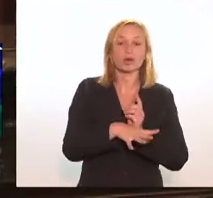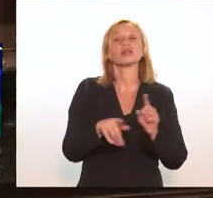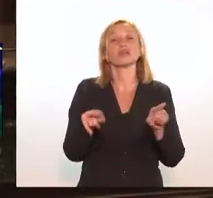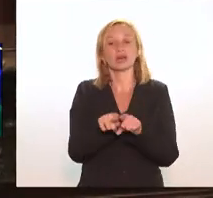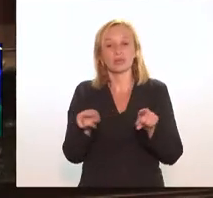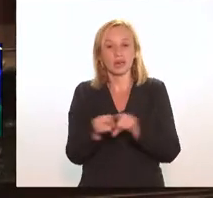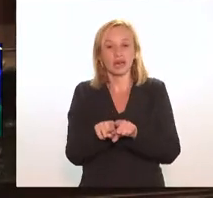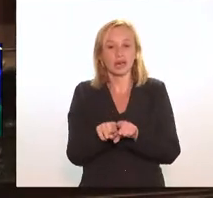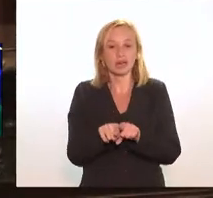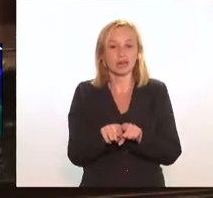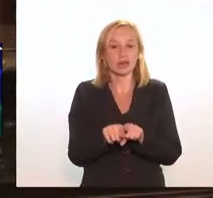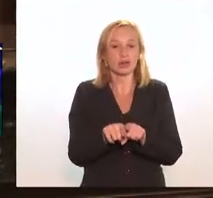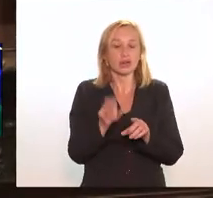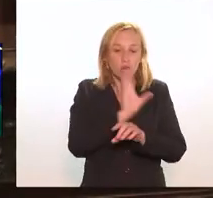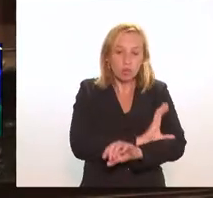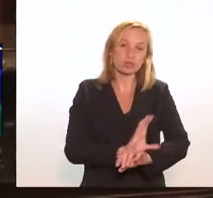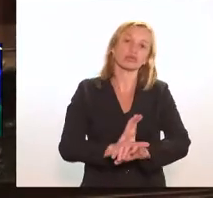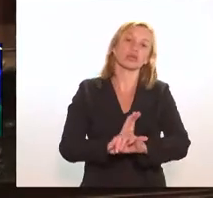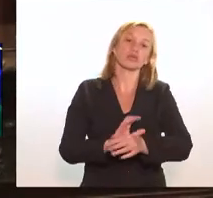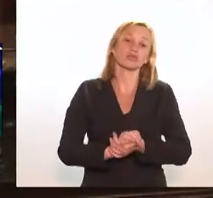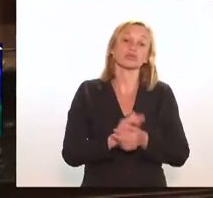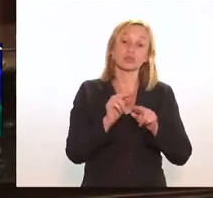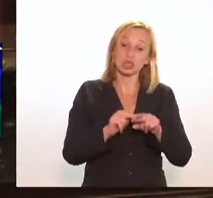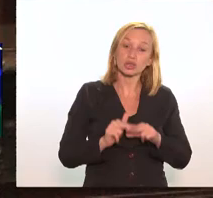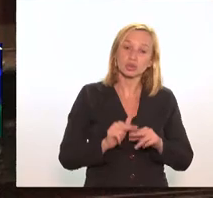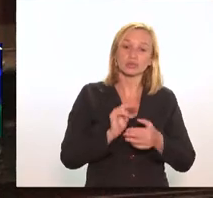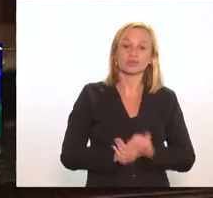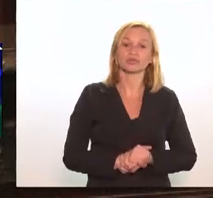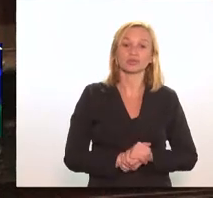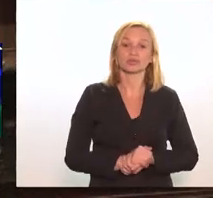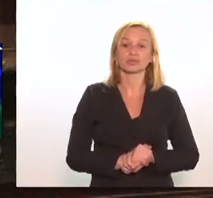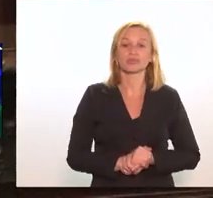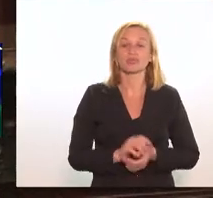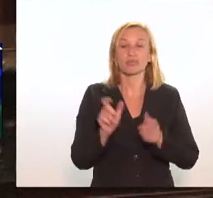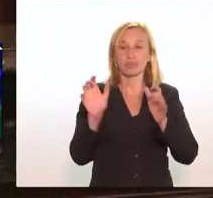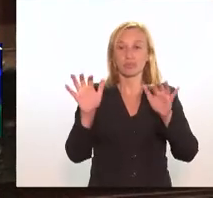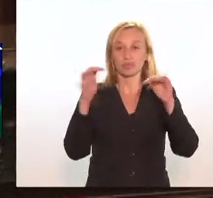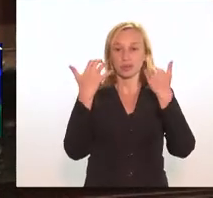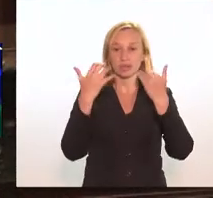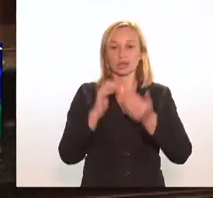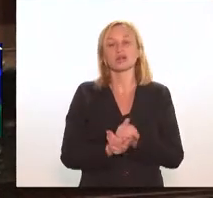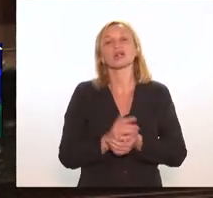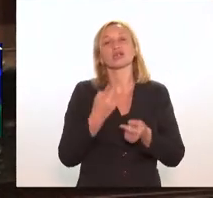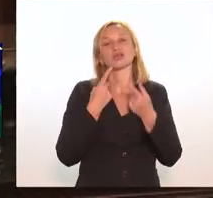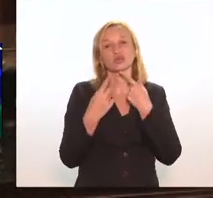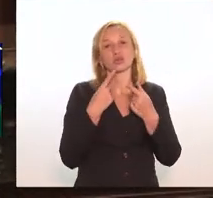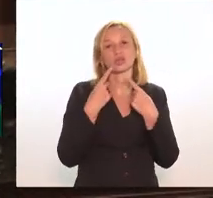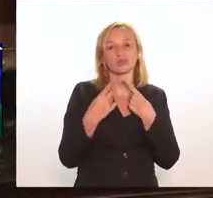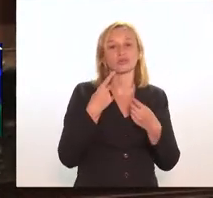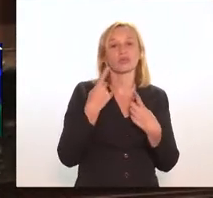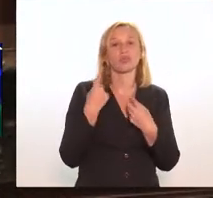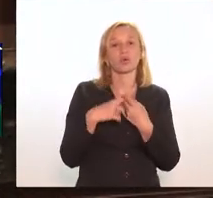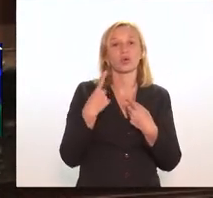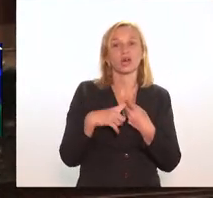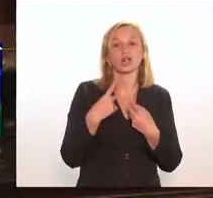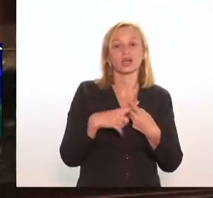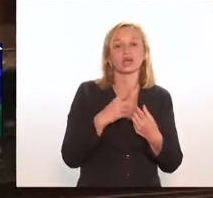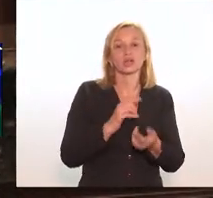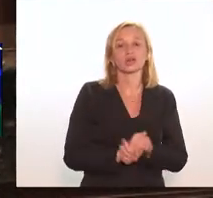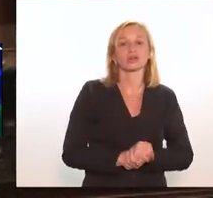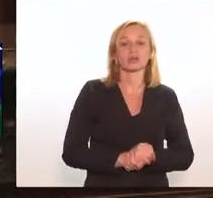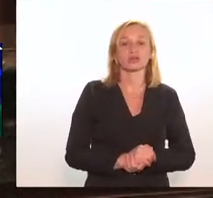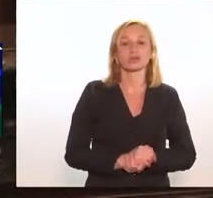é cultural. Por isso, chama muito a nossa atenção esse debate, porque quando o